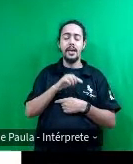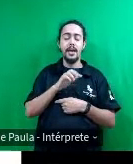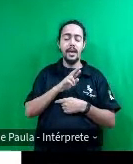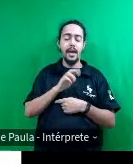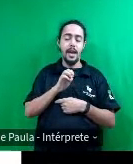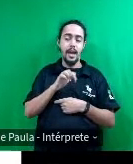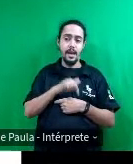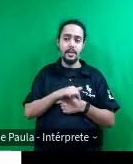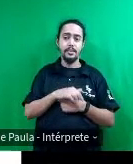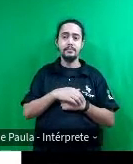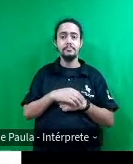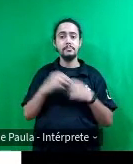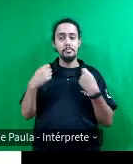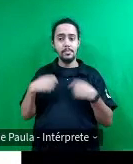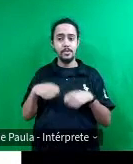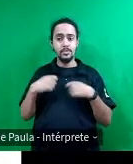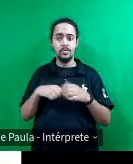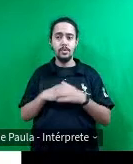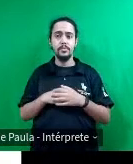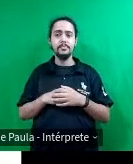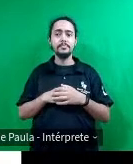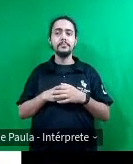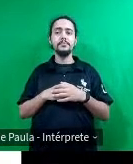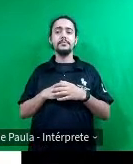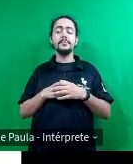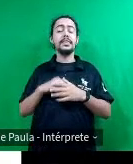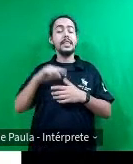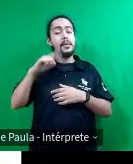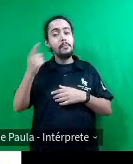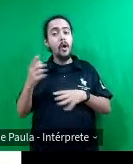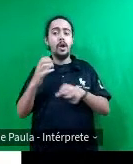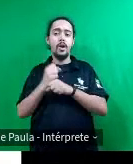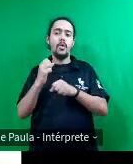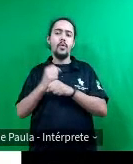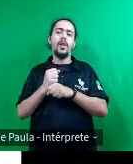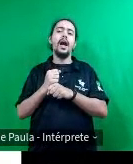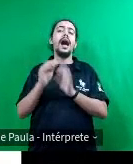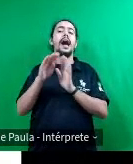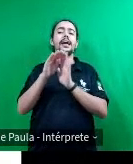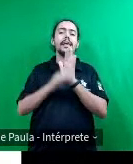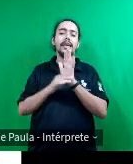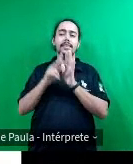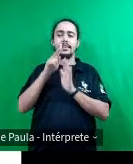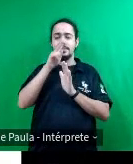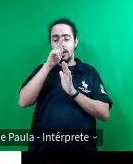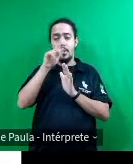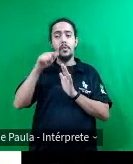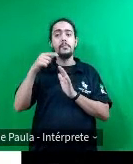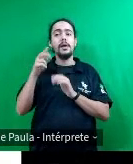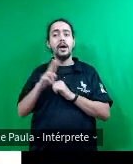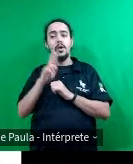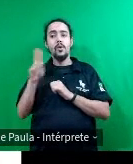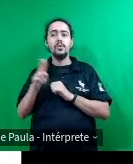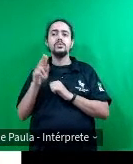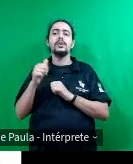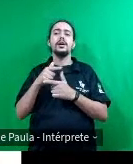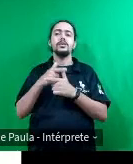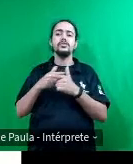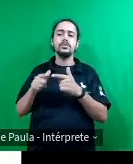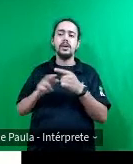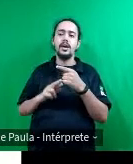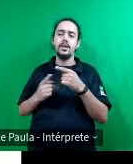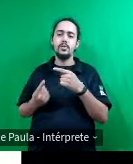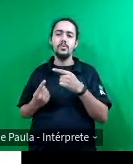REC, depois fazer a queda de tensão em cima do REC, para depois pegar a queda de tensão em cima do REC e dividir pelo R1 para achar o